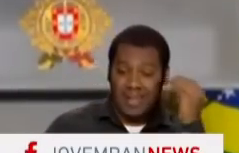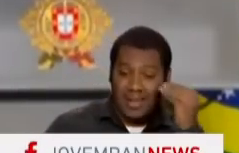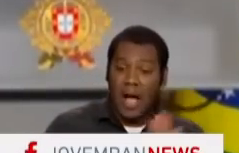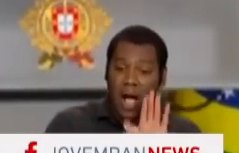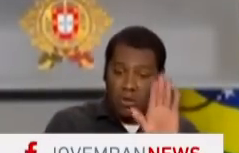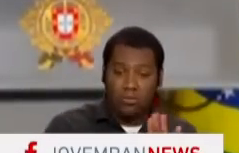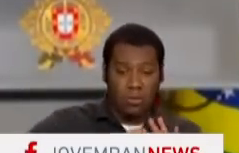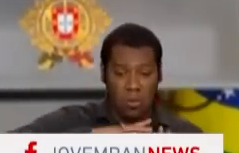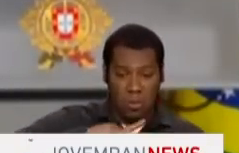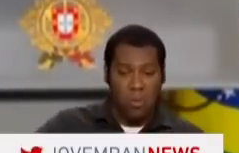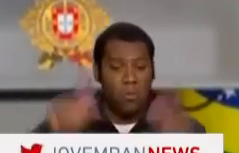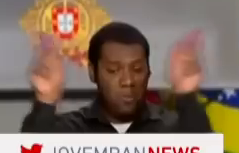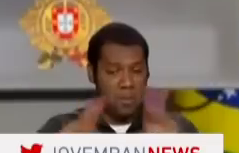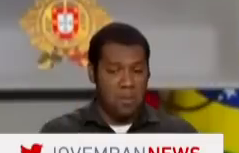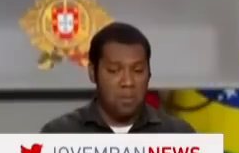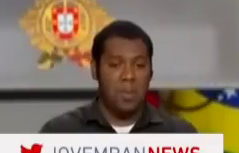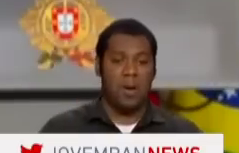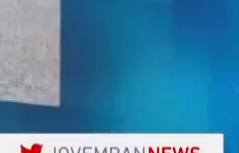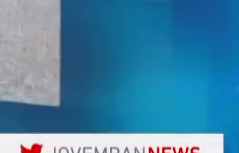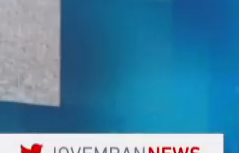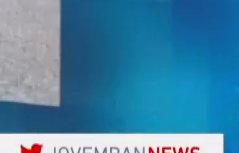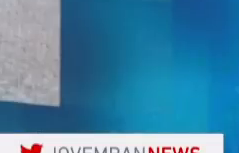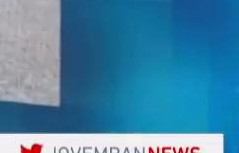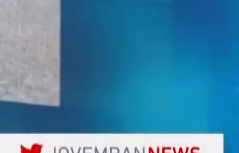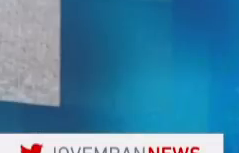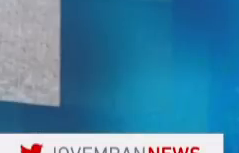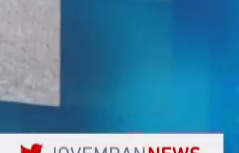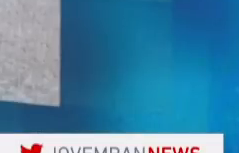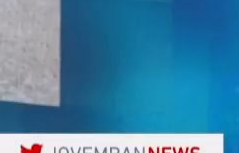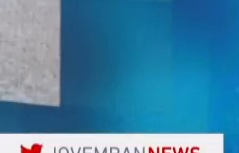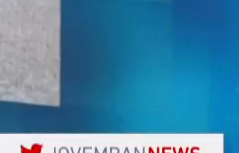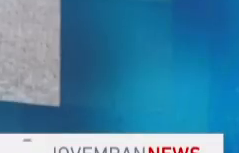dias de compromissos oficiais naquele país. Pois é, estaremos acompanhando